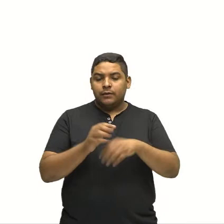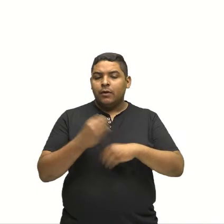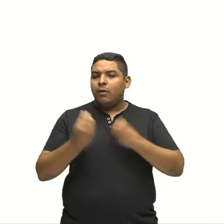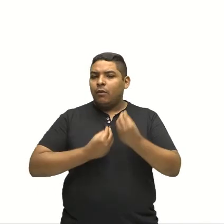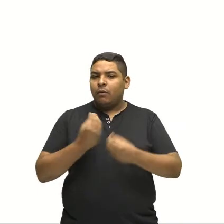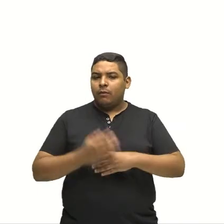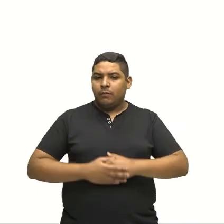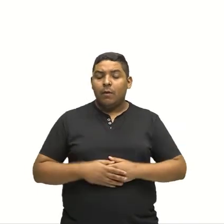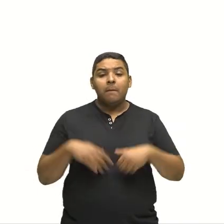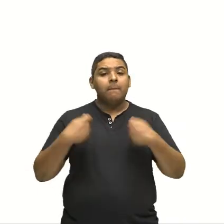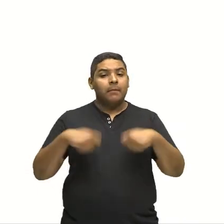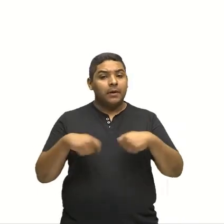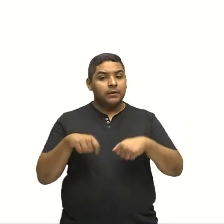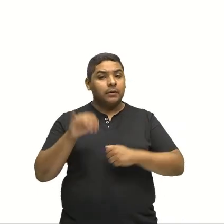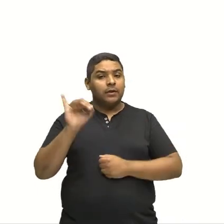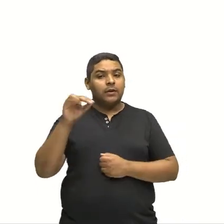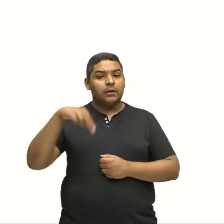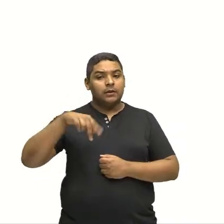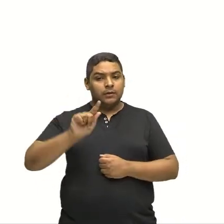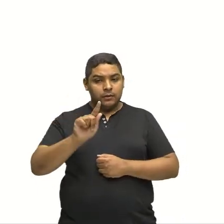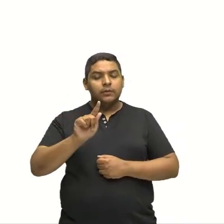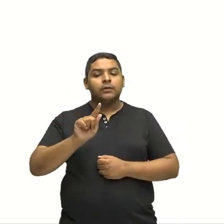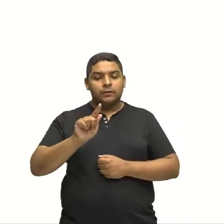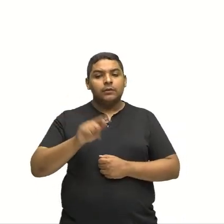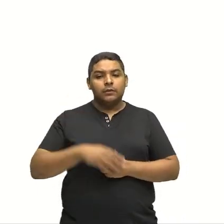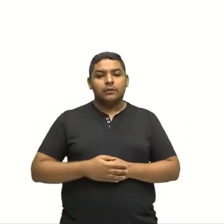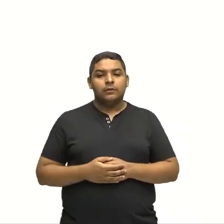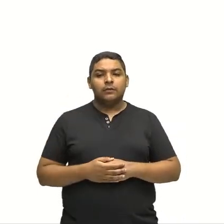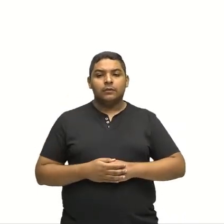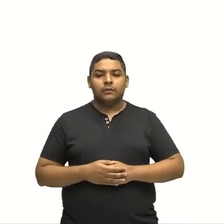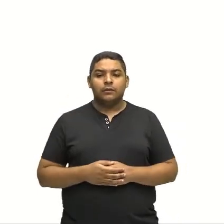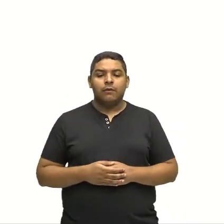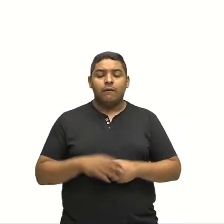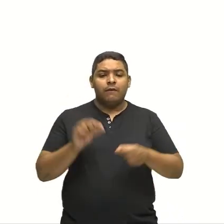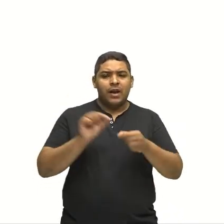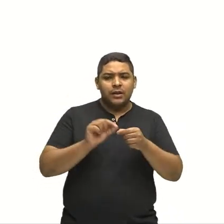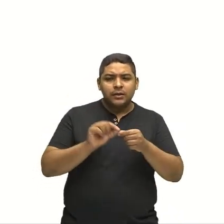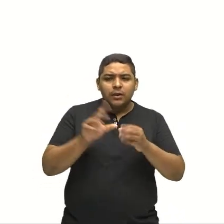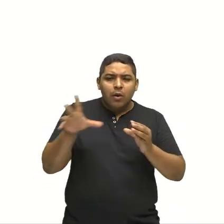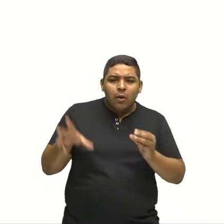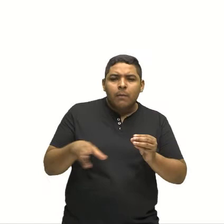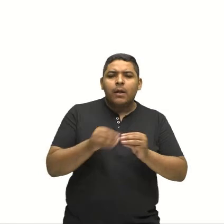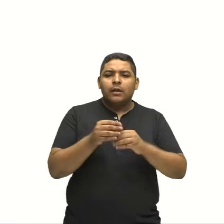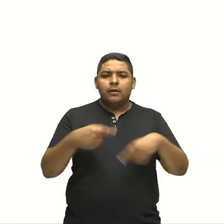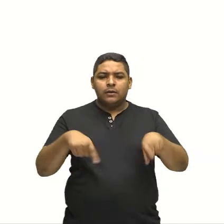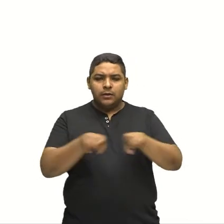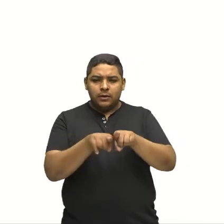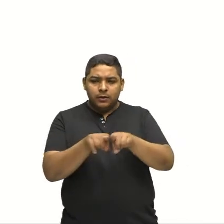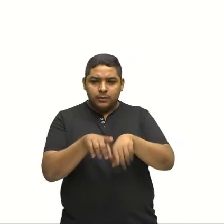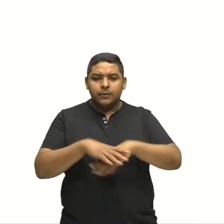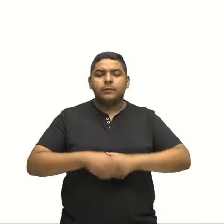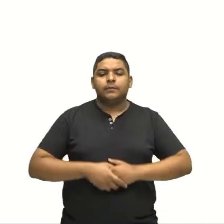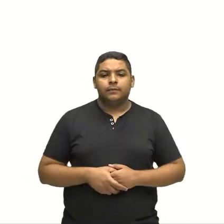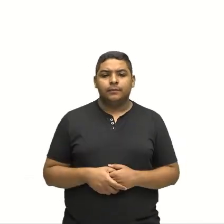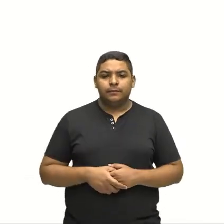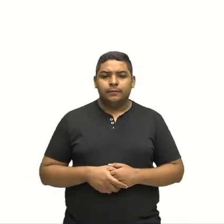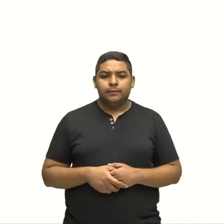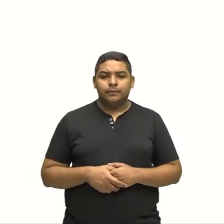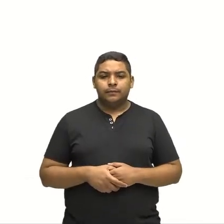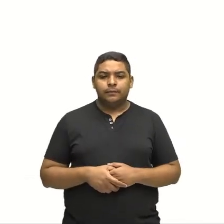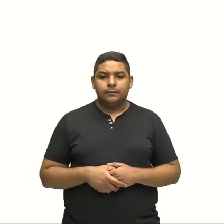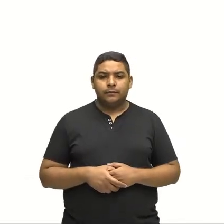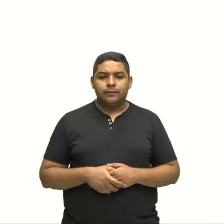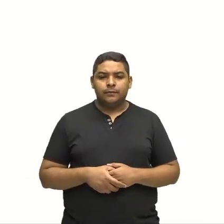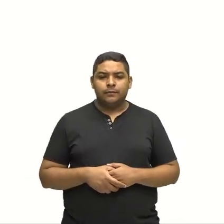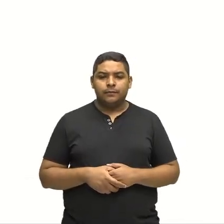ing para dizer que estão fazendo, completando, doing their exercise. Tudo